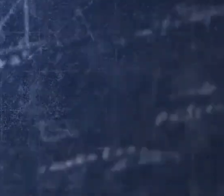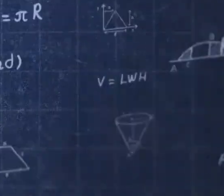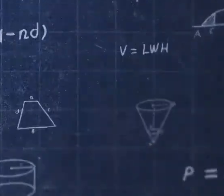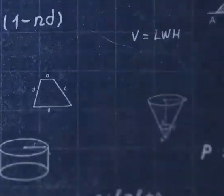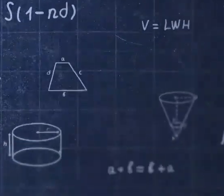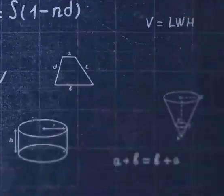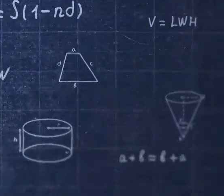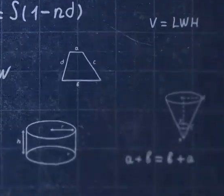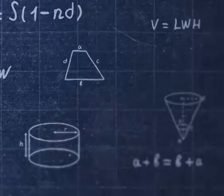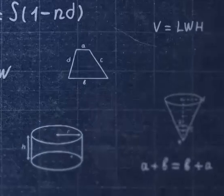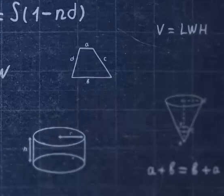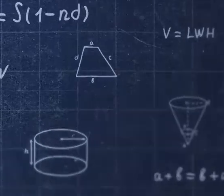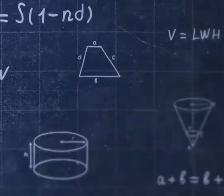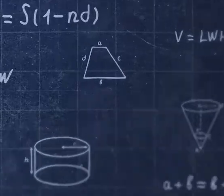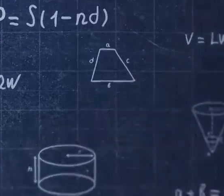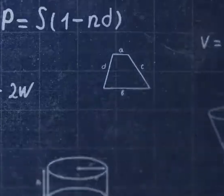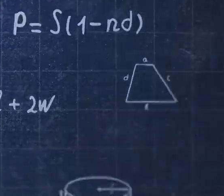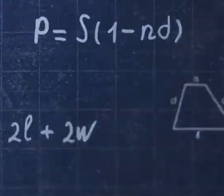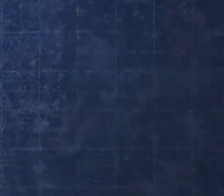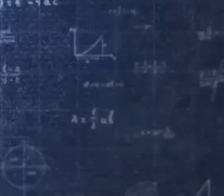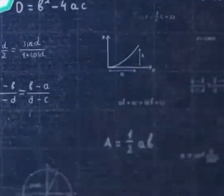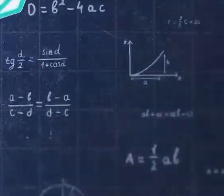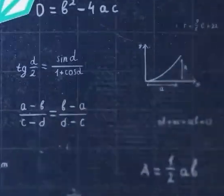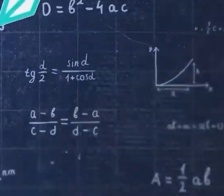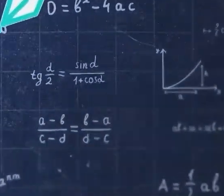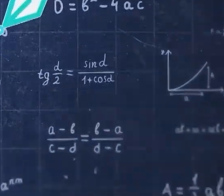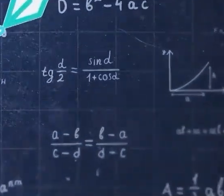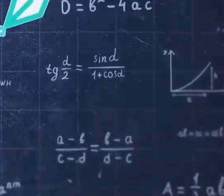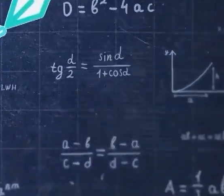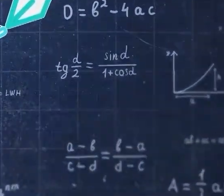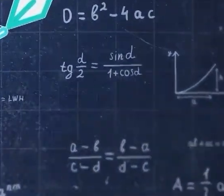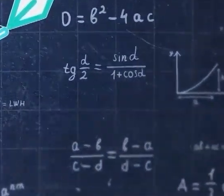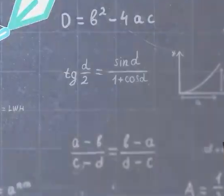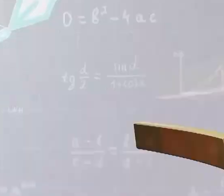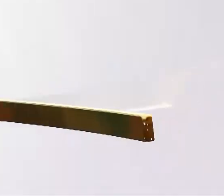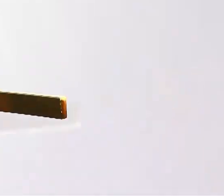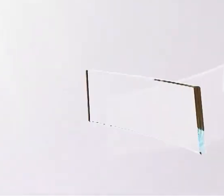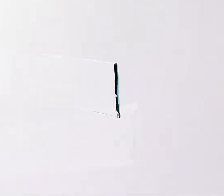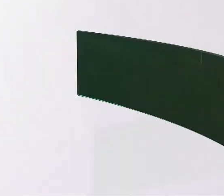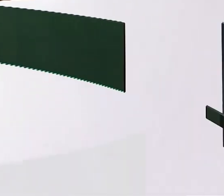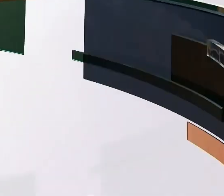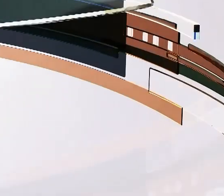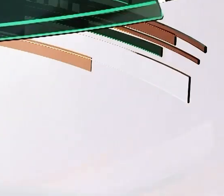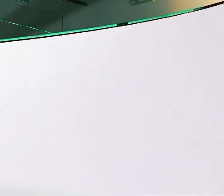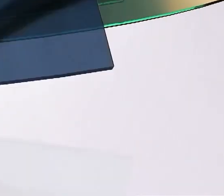Até a próxima.